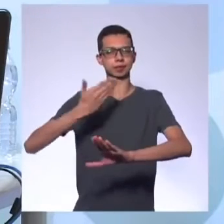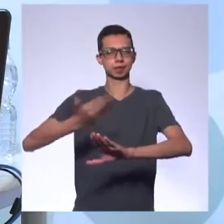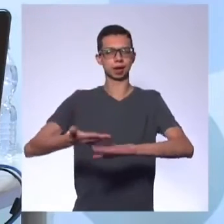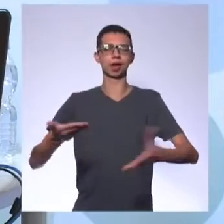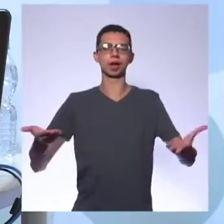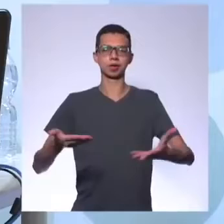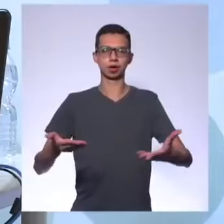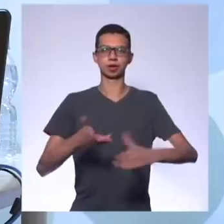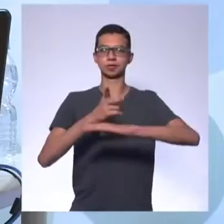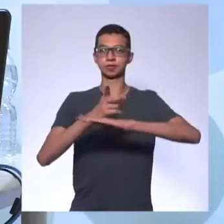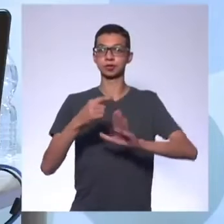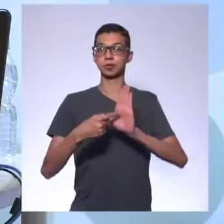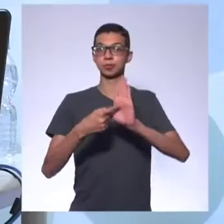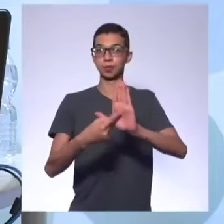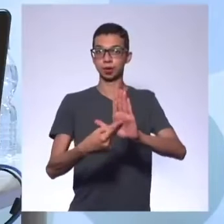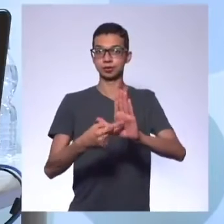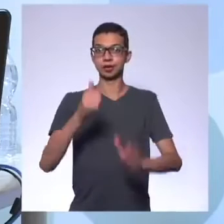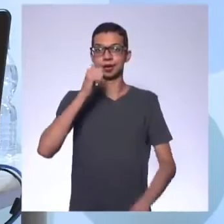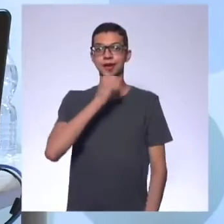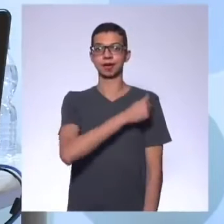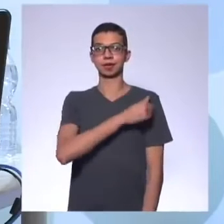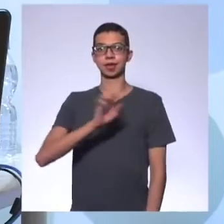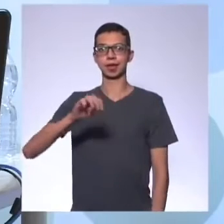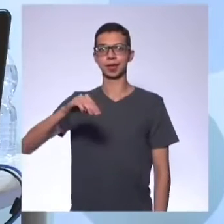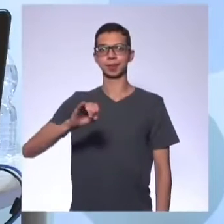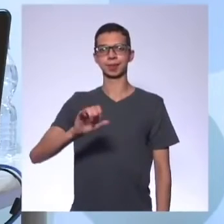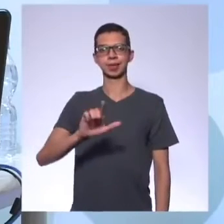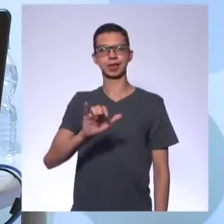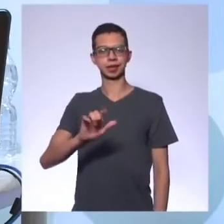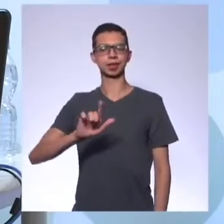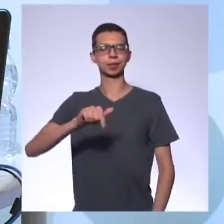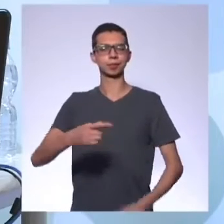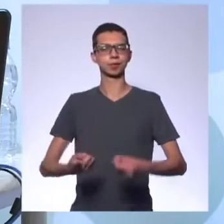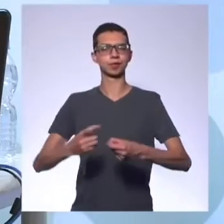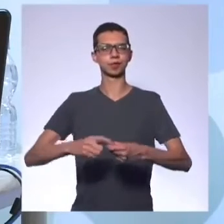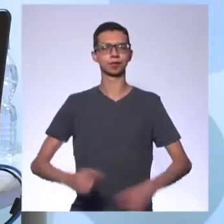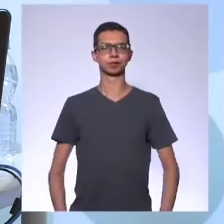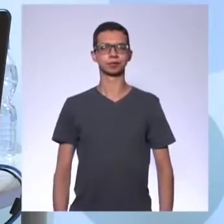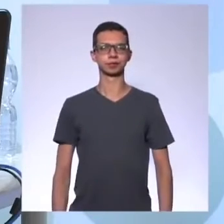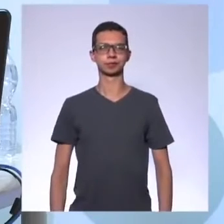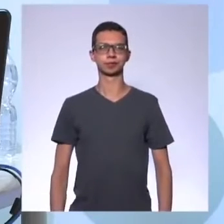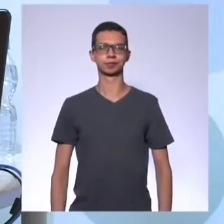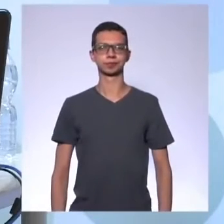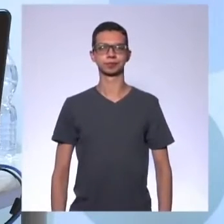agora com o vídeo da aluna Emily e já retornamos.